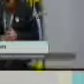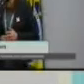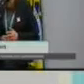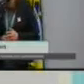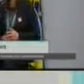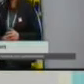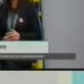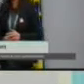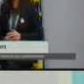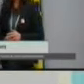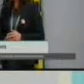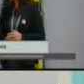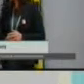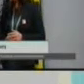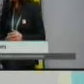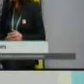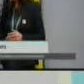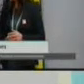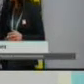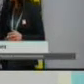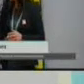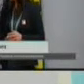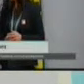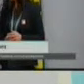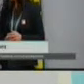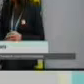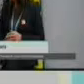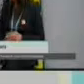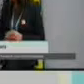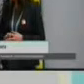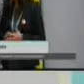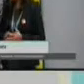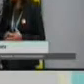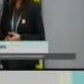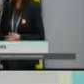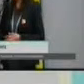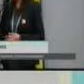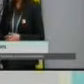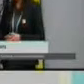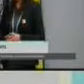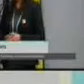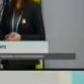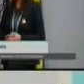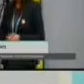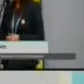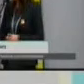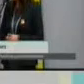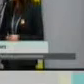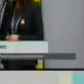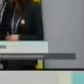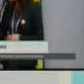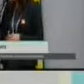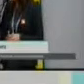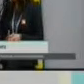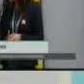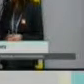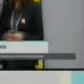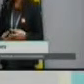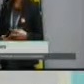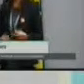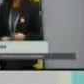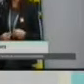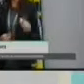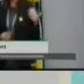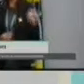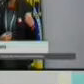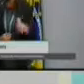convidados, quero dizer da importância desta comissão geral. Muitos dizem que o parlamentar passa por